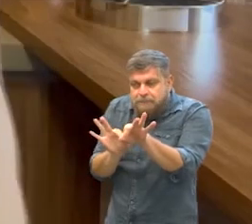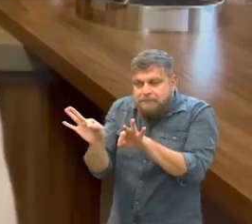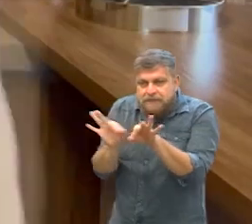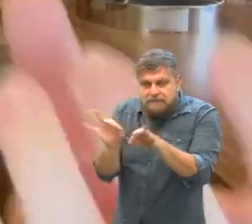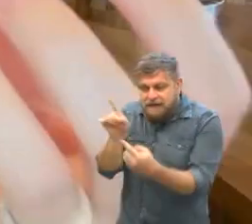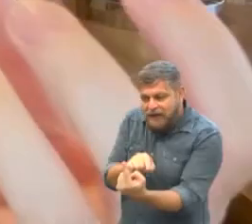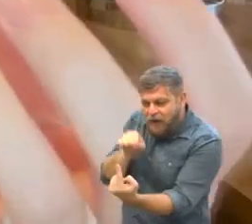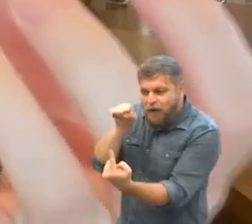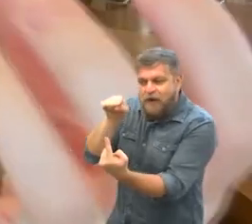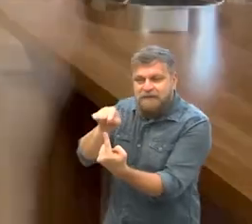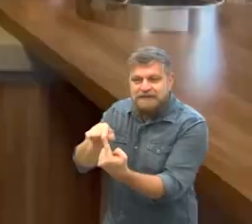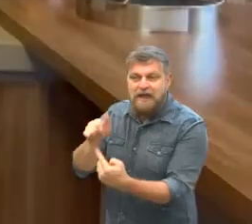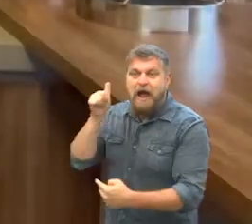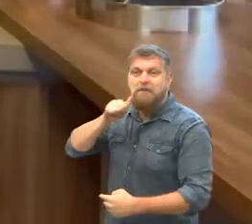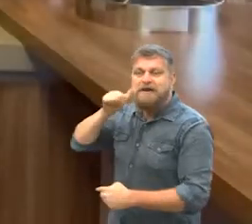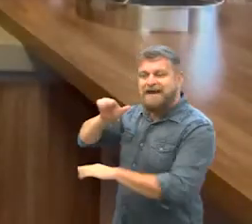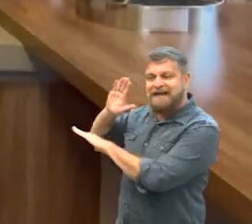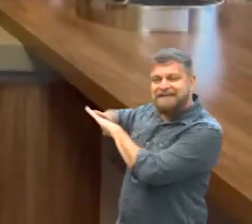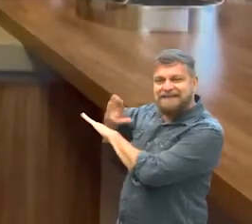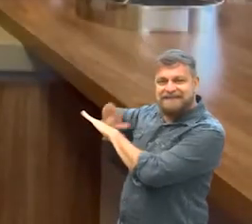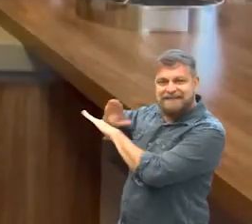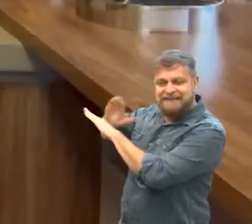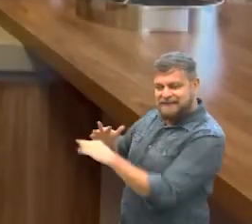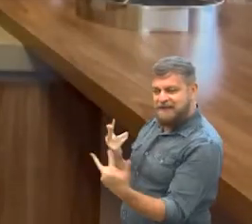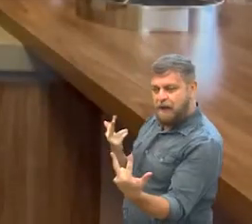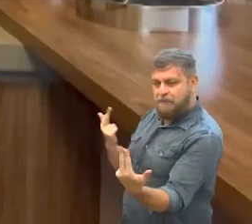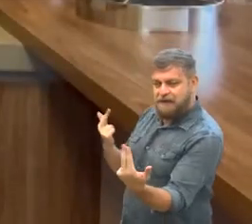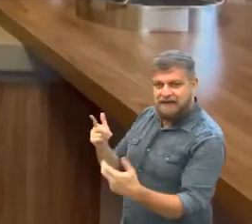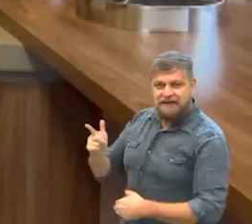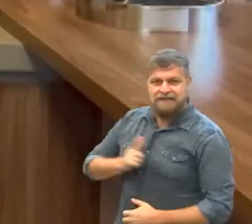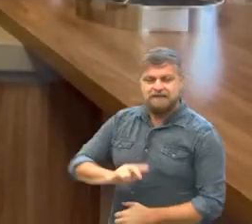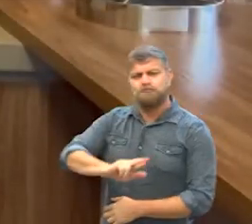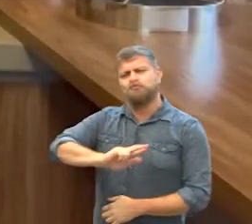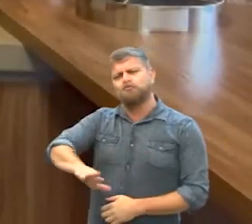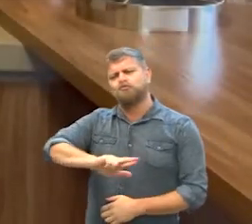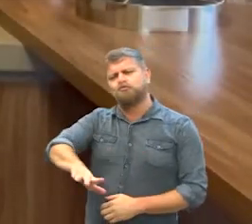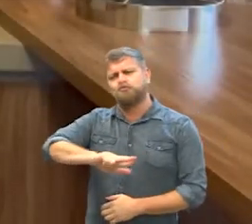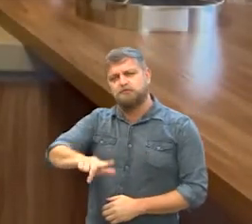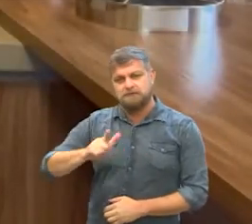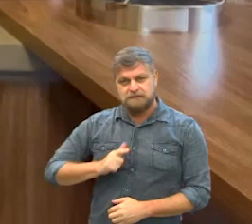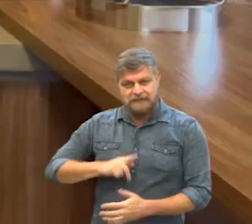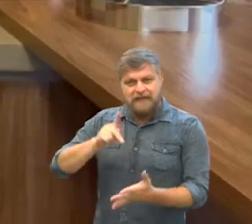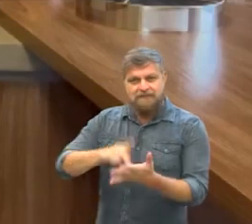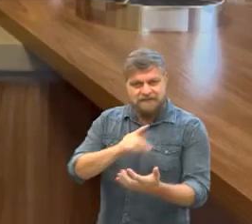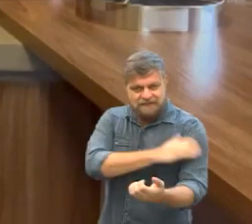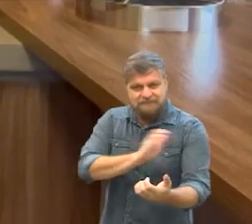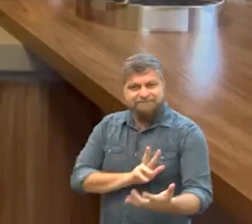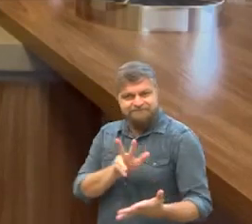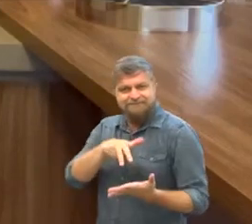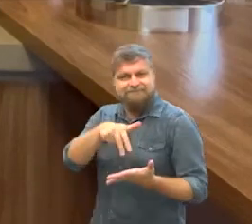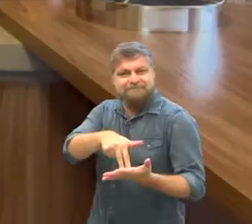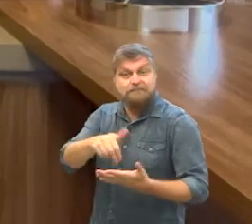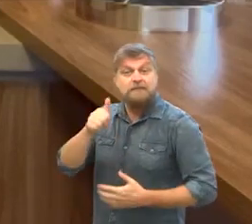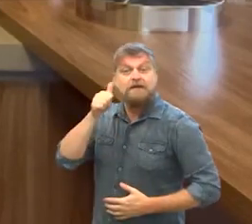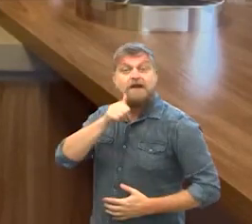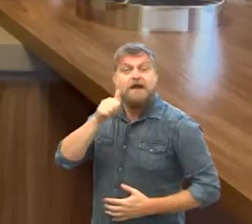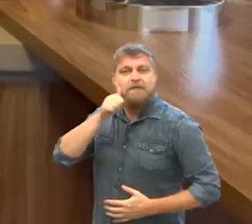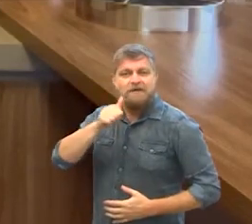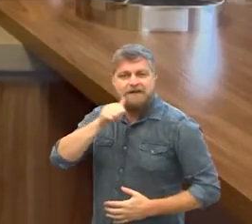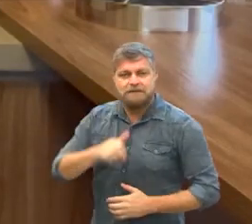foi desenvolvido para ela, por outra mulher. Então isso tudo tem uma diferença muito grande e esse é o verdadeiro empoderamento